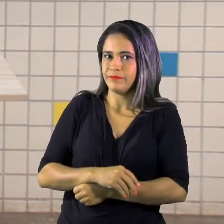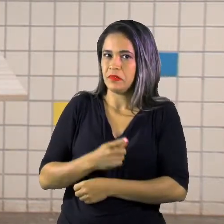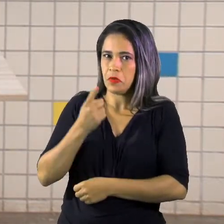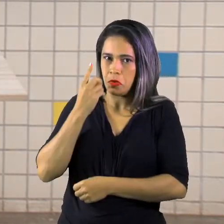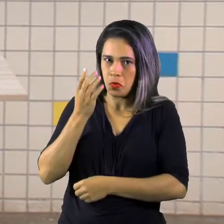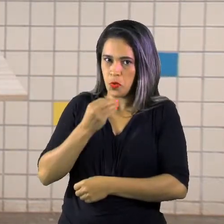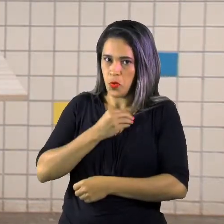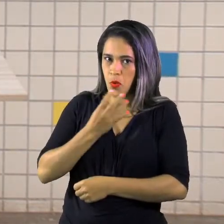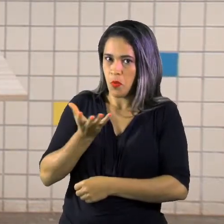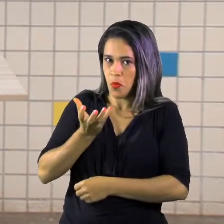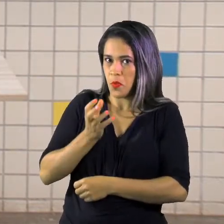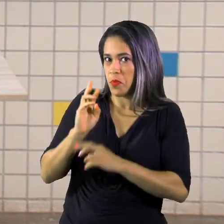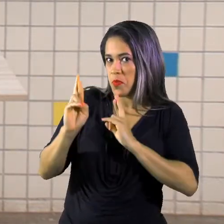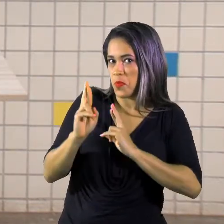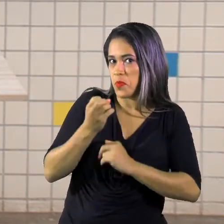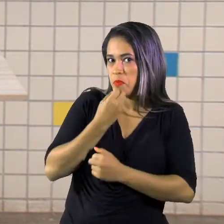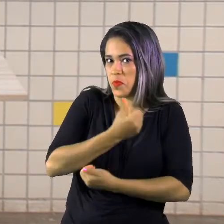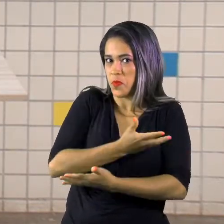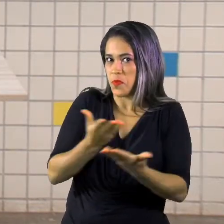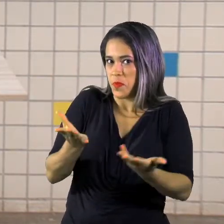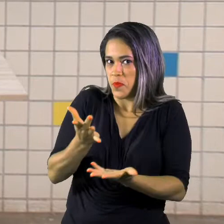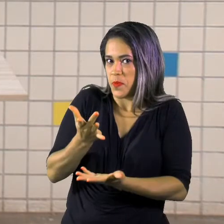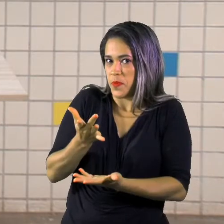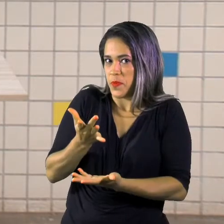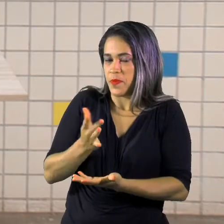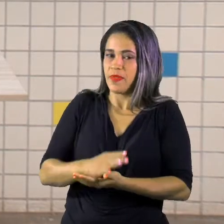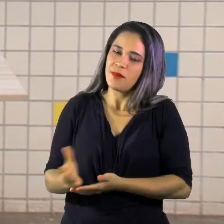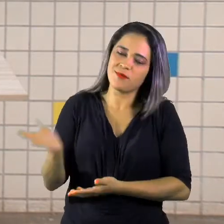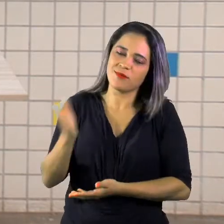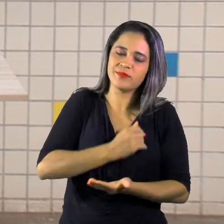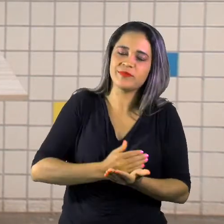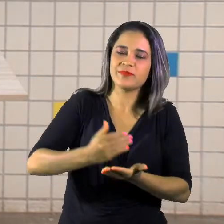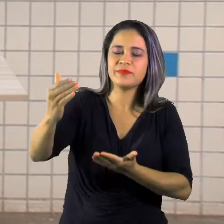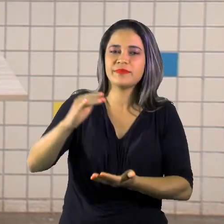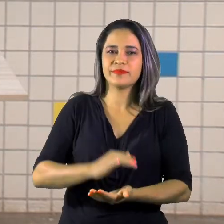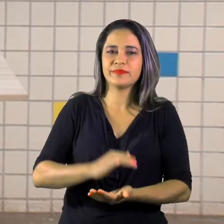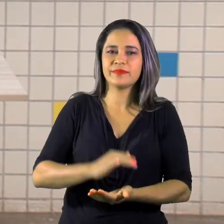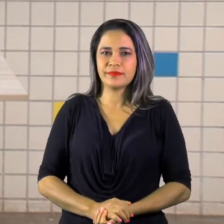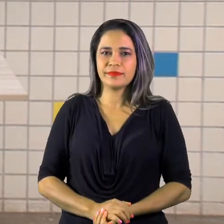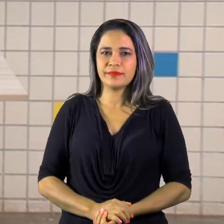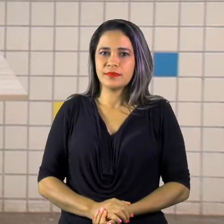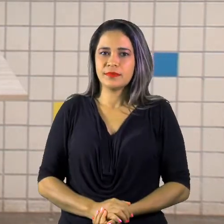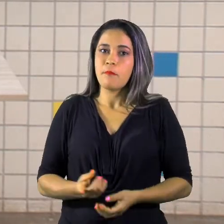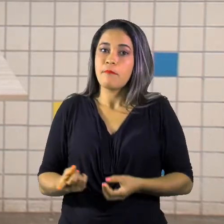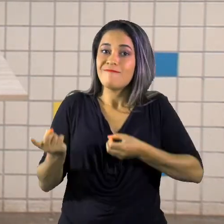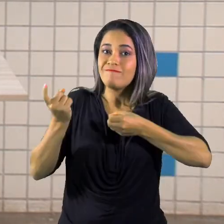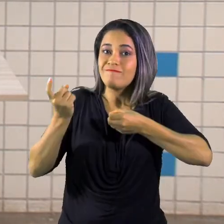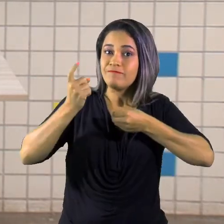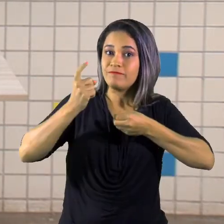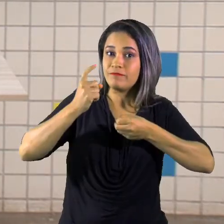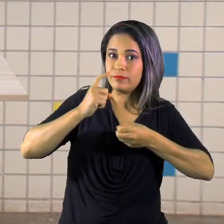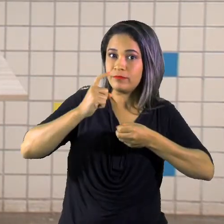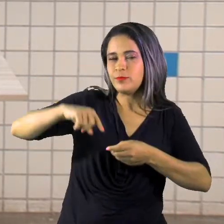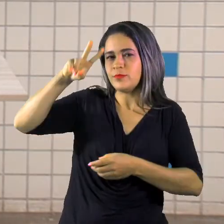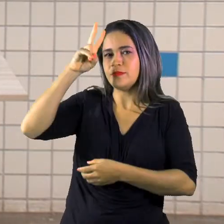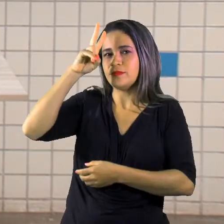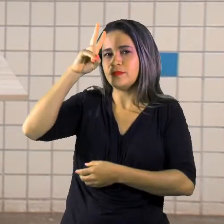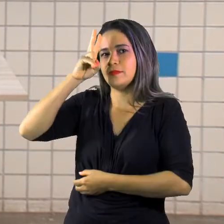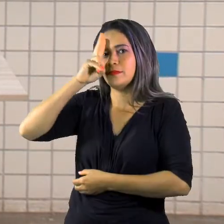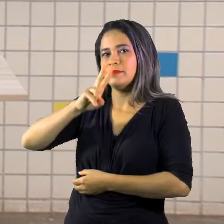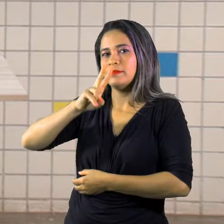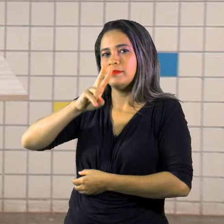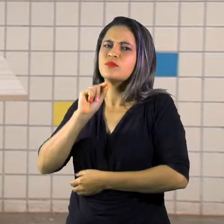bem, né? E vamos seguir. Para voltar e para a gente lembrar o que